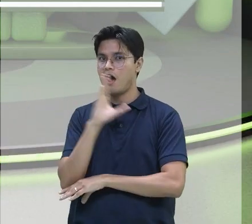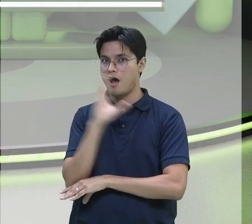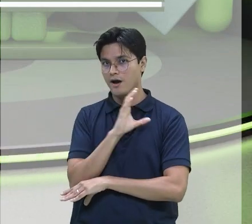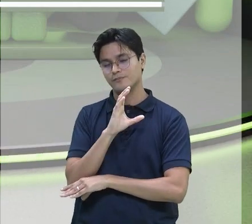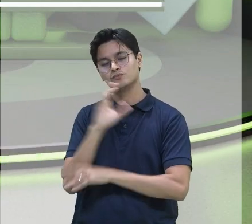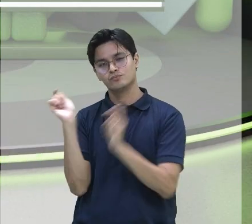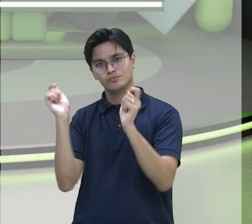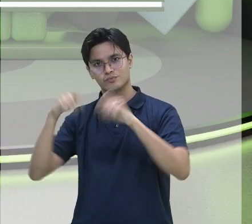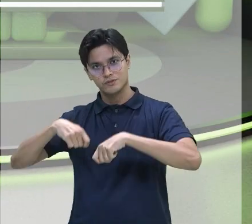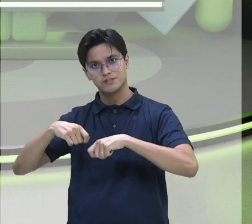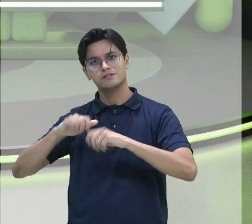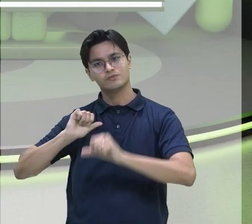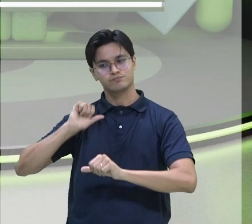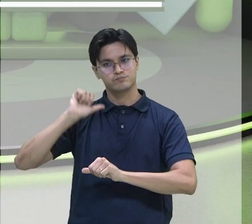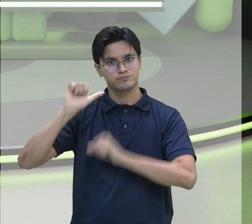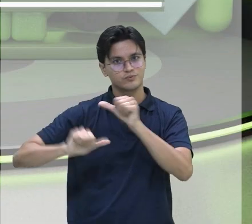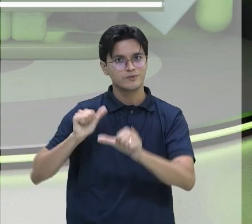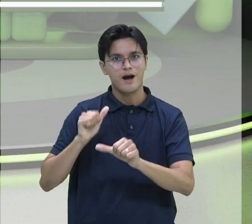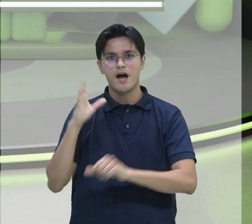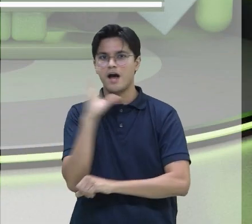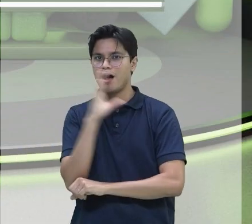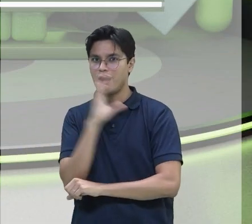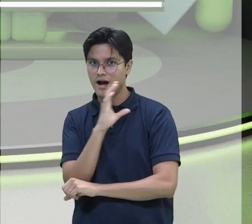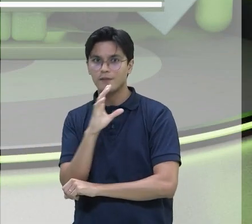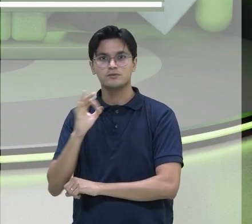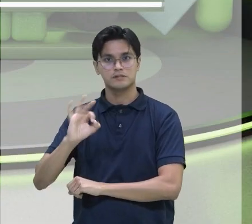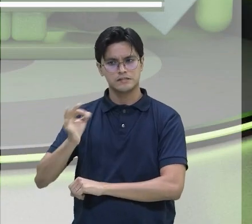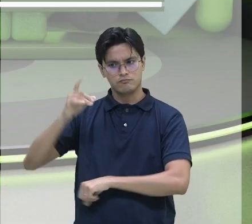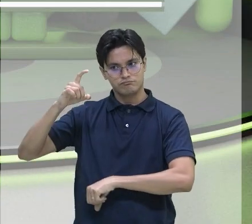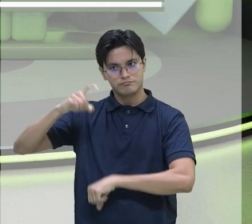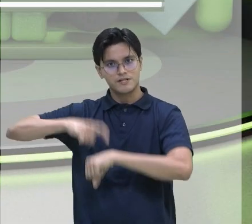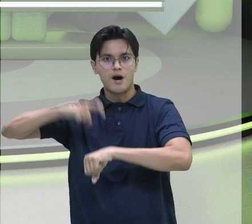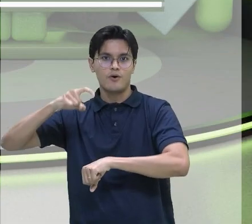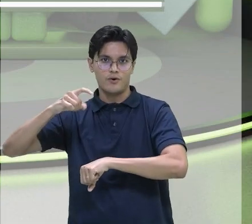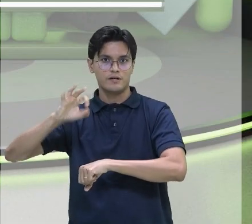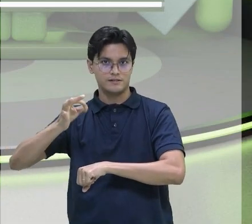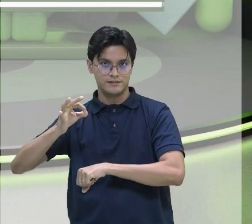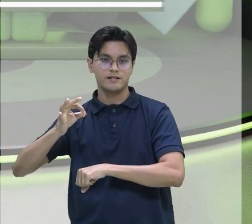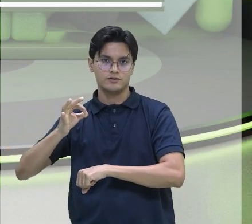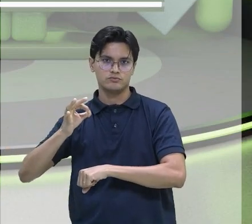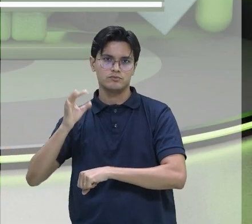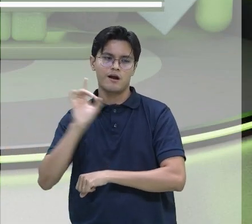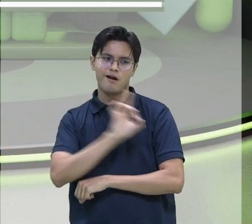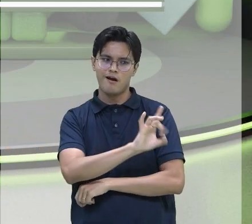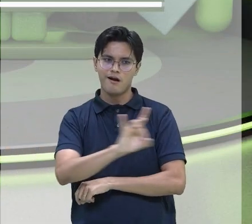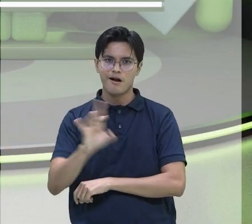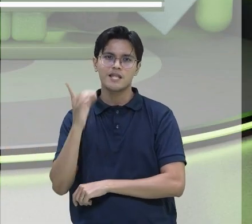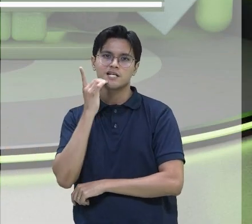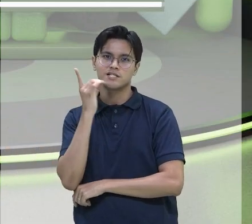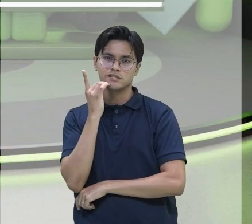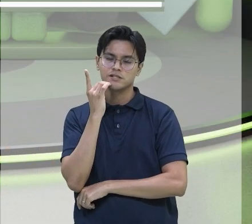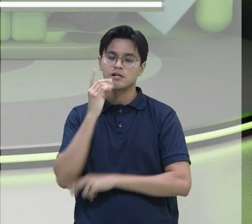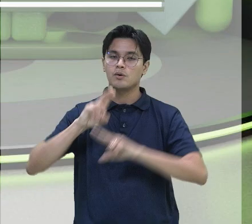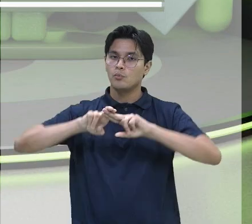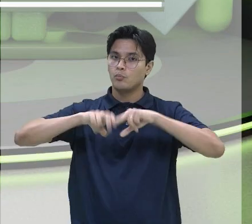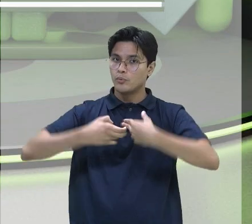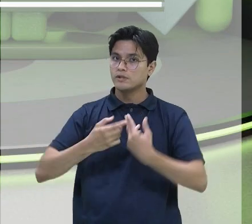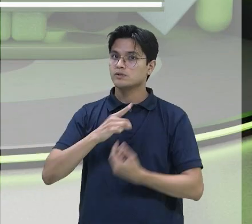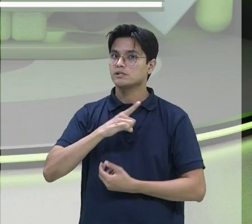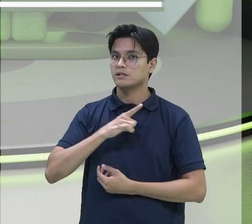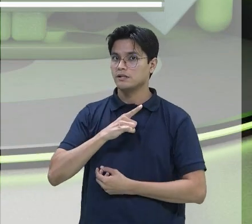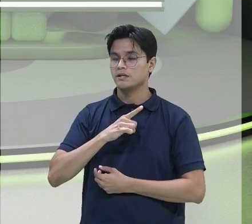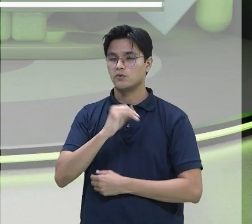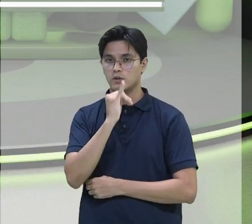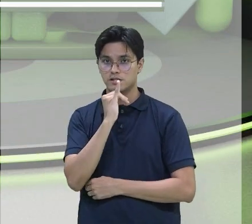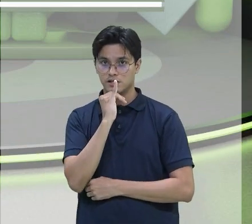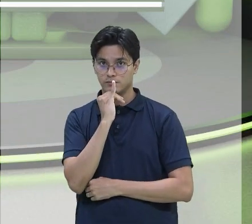mudar rapidamente de uma hora para outra, de dia para dia, né? Por isso que a gente tem aqui um exemplo. Por